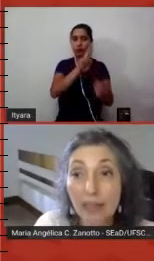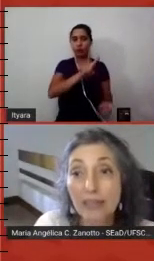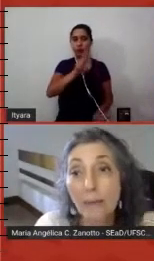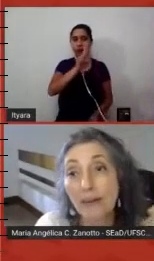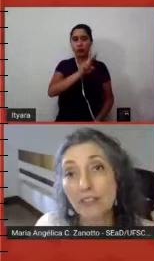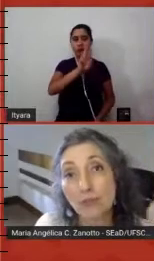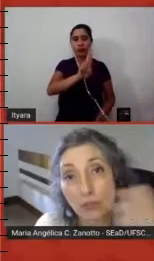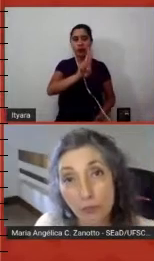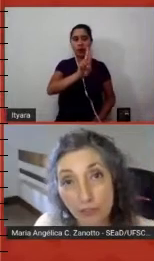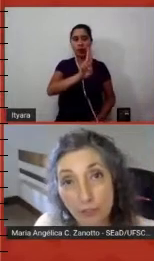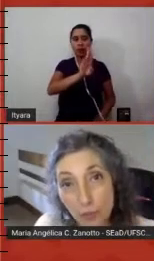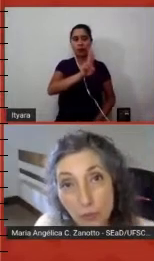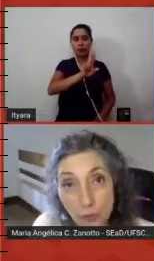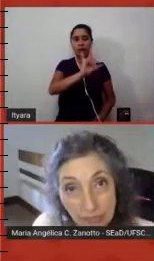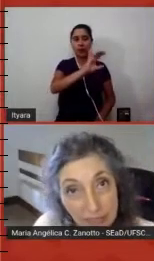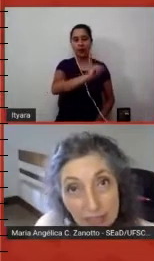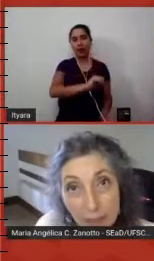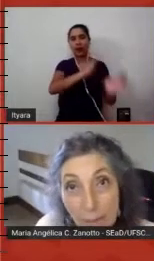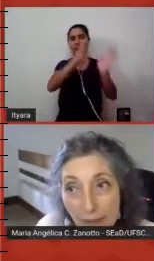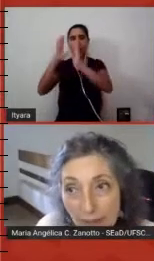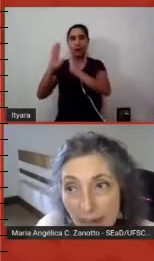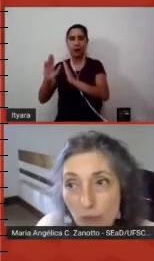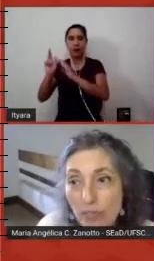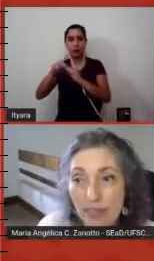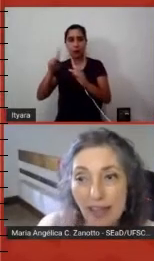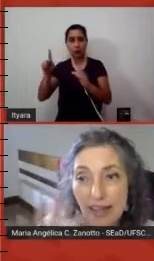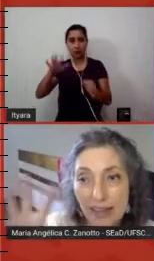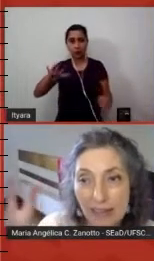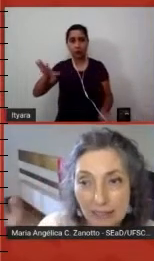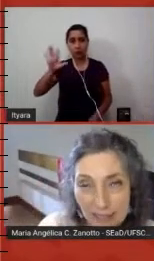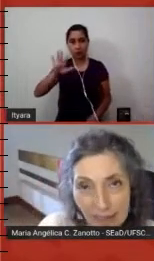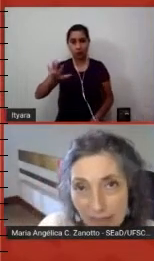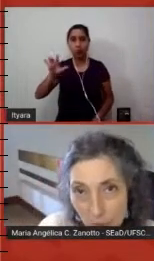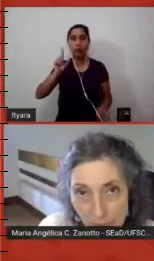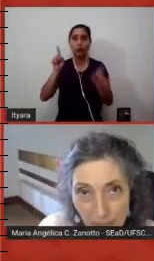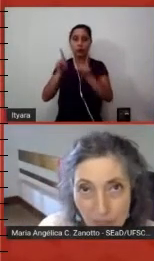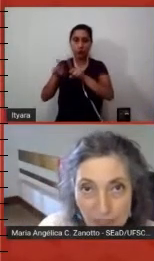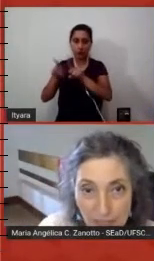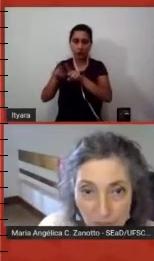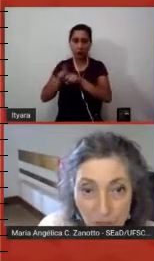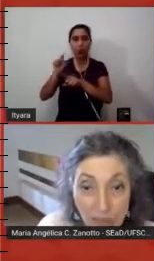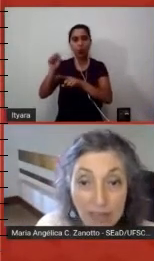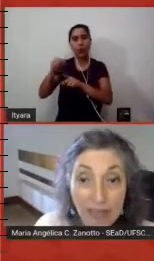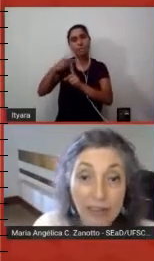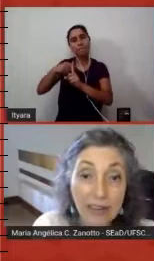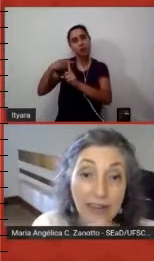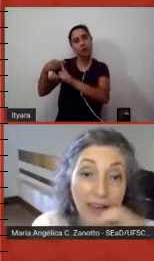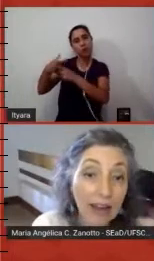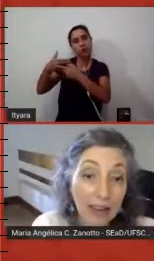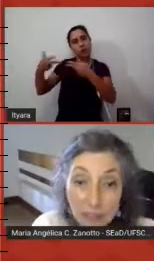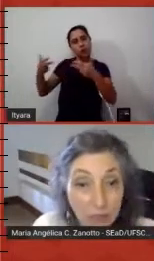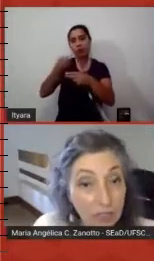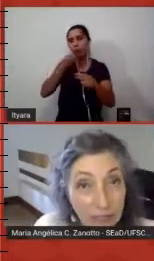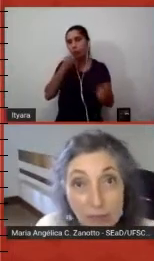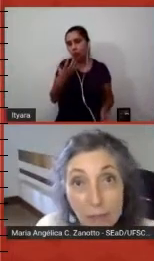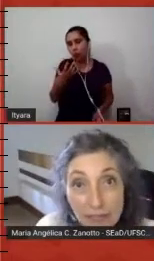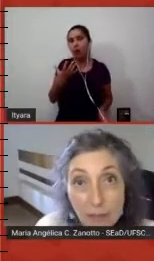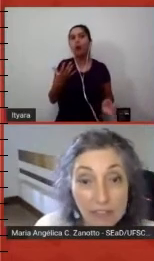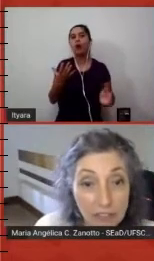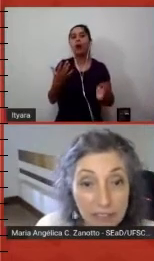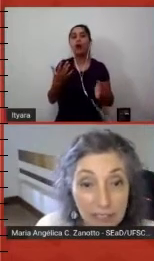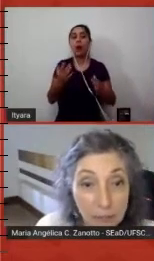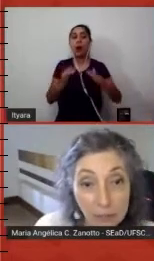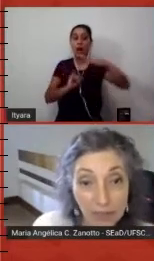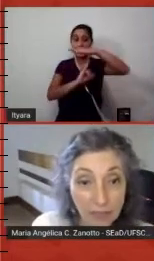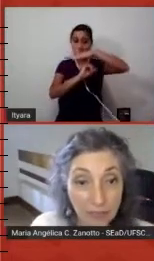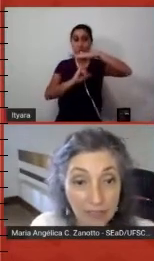né? Da parte dos professores também, o que é que ela traz de benefício. A instituição também